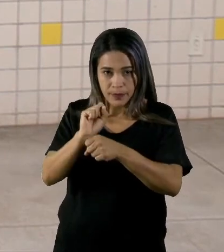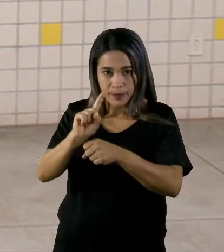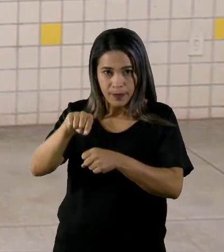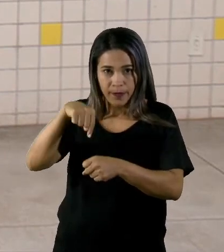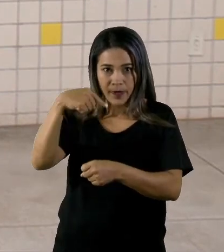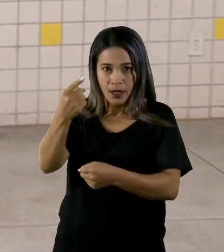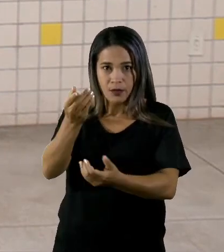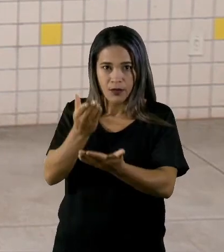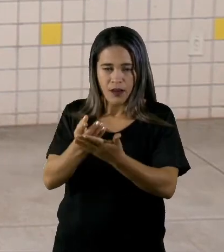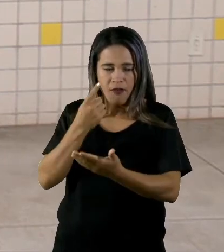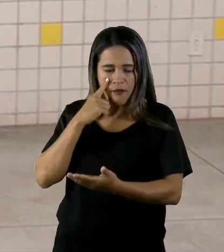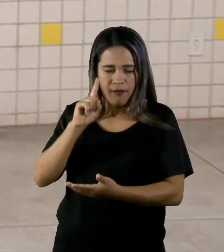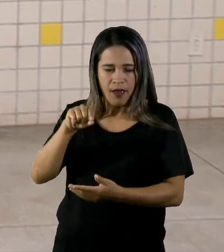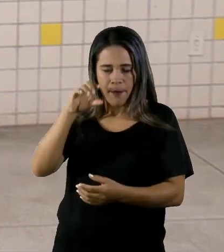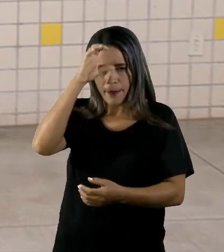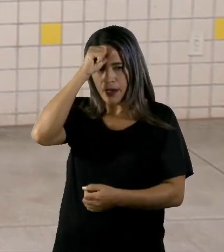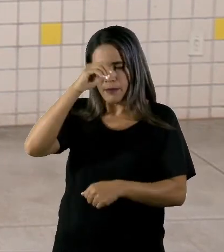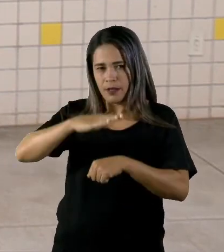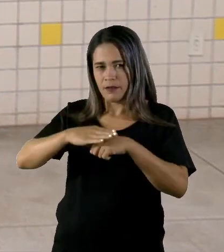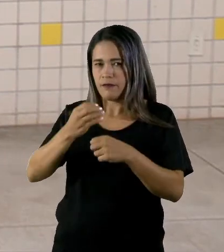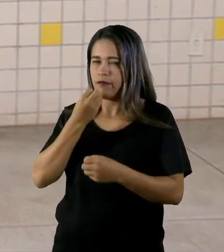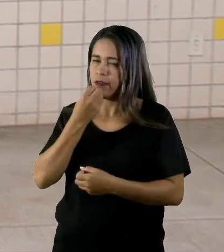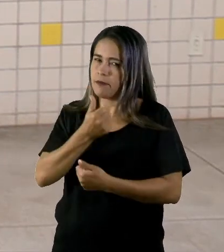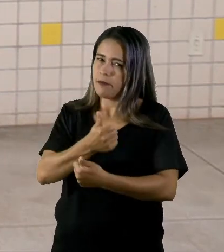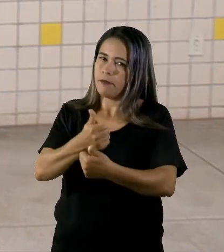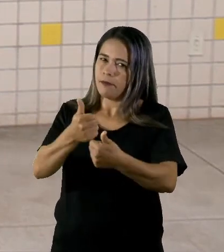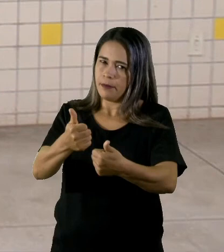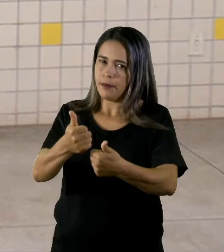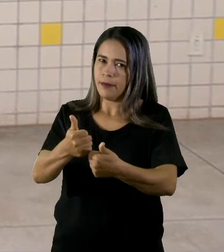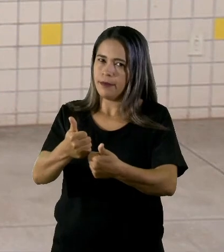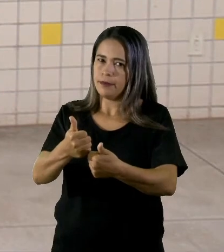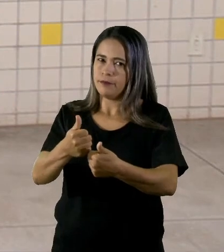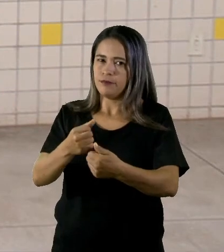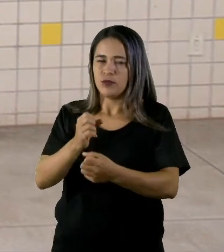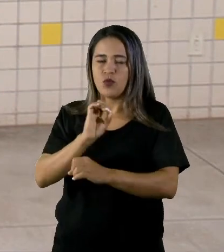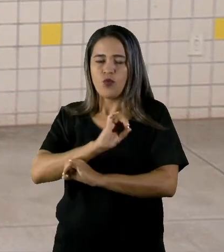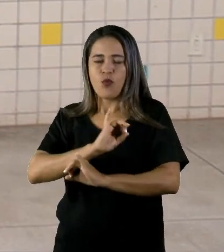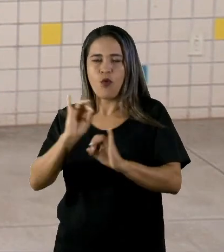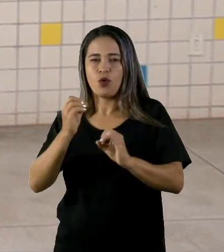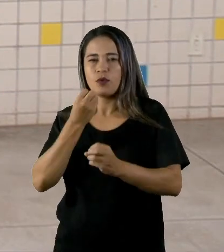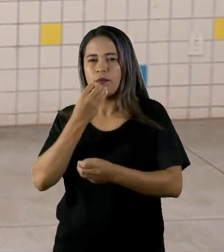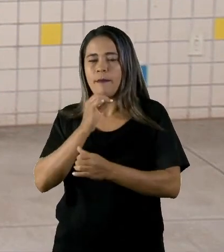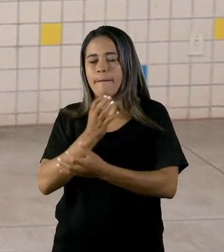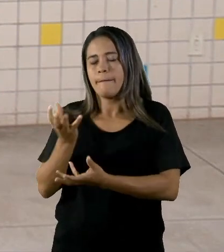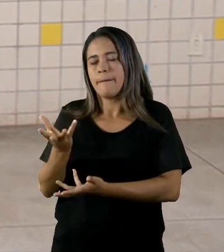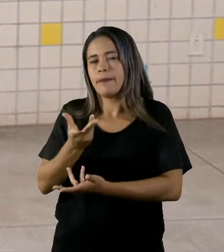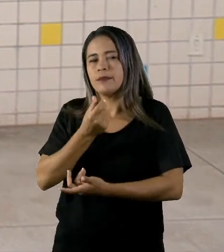vai ver mais coisas, tá? Fiquem bem e tenham um ótimo, maravilhoso dia.